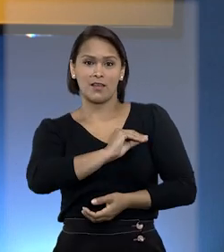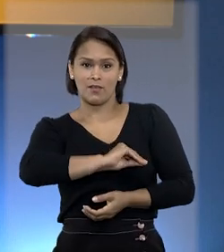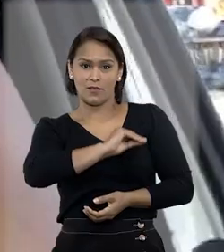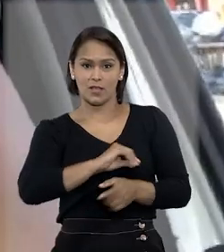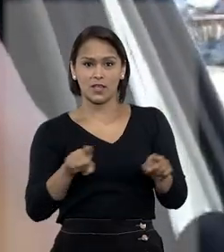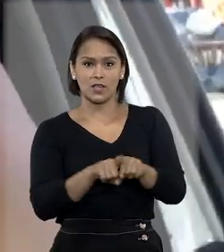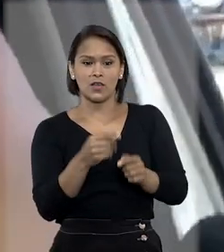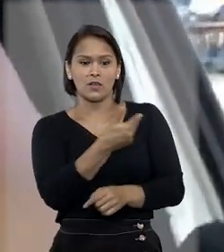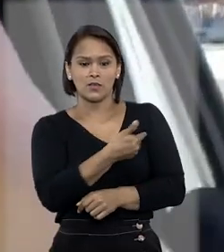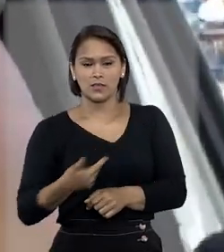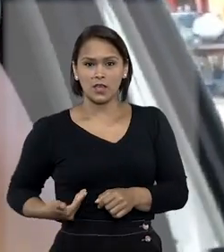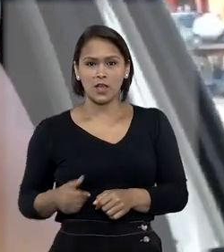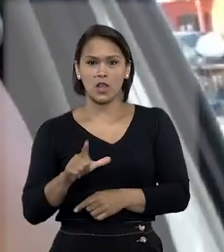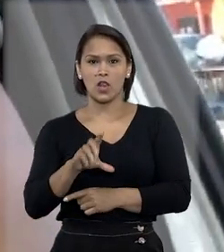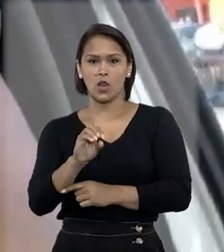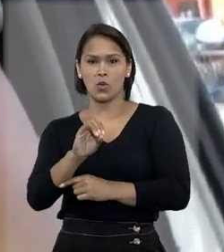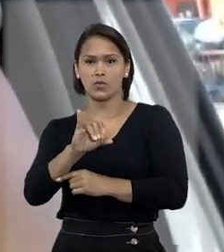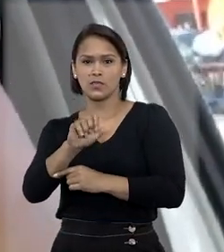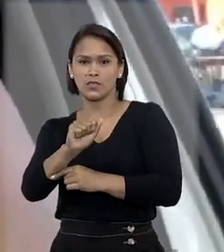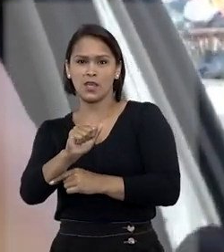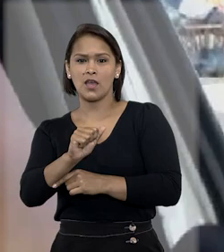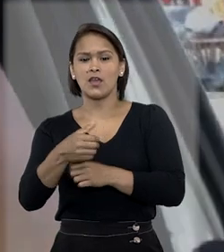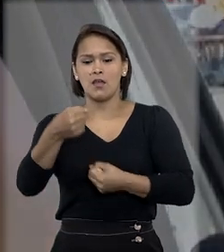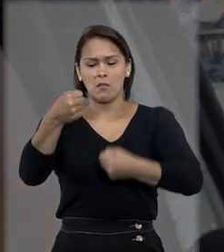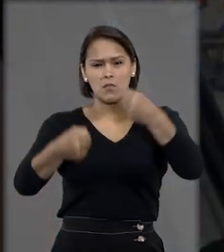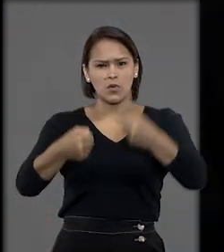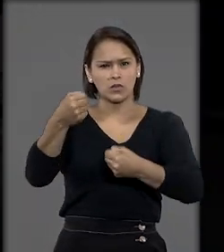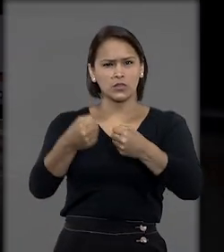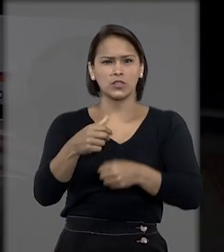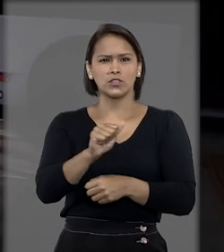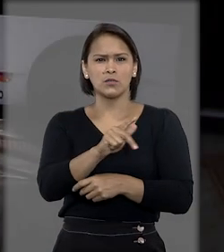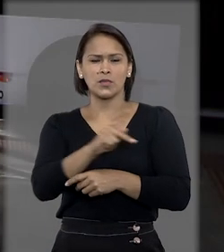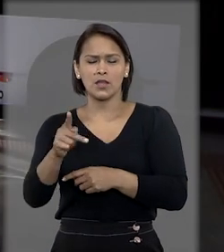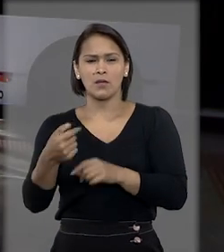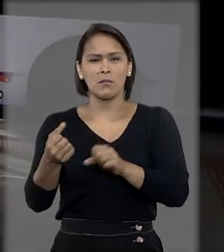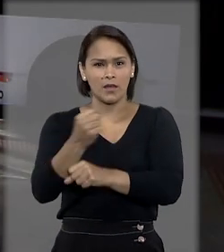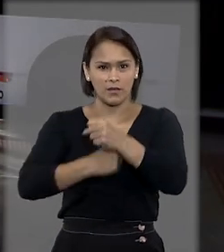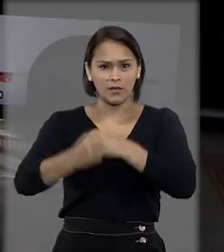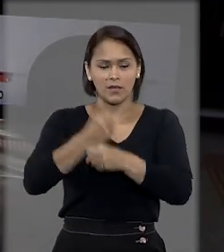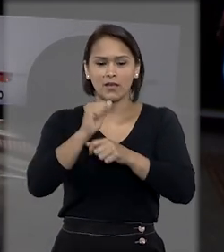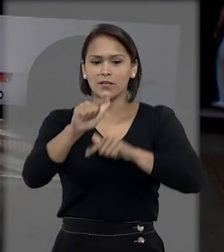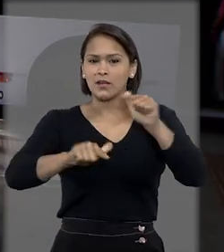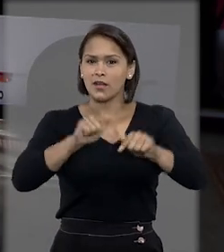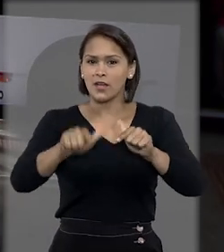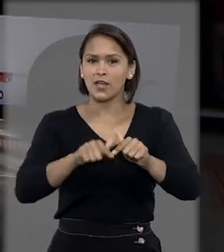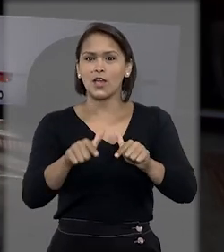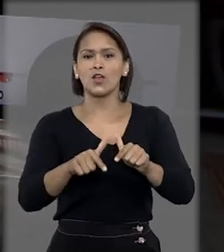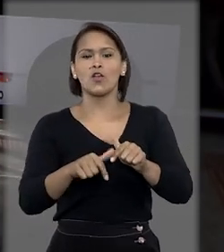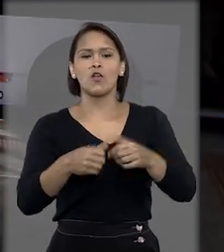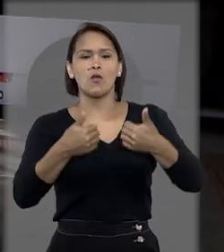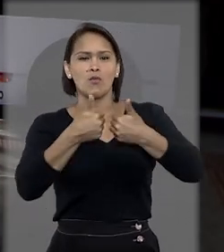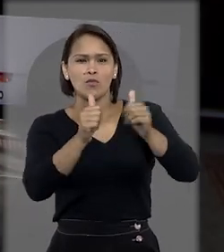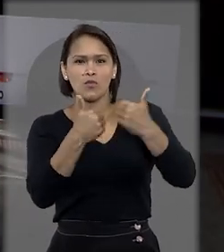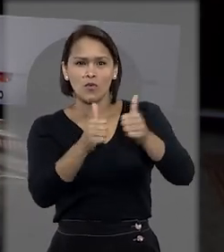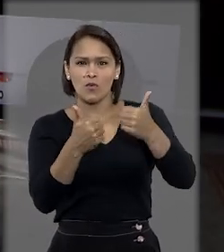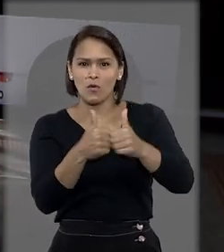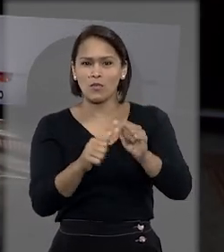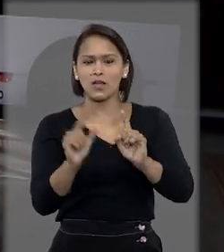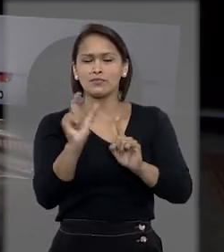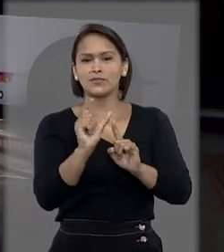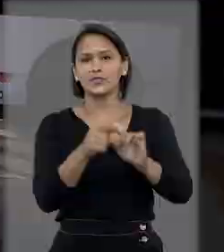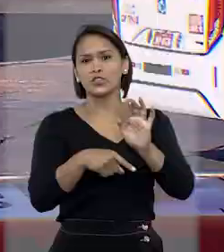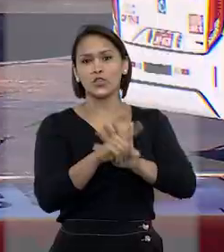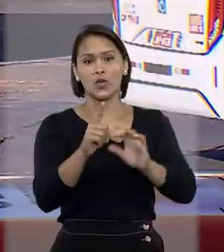emergencial atualmente O Luciano é motorista de aplicativo mas até o ano passado ele trabalhava como cobrador de